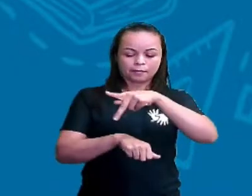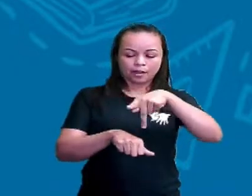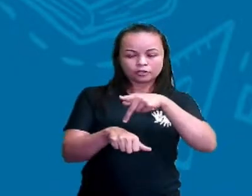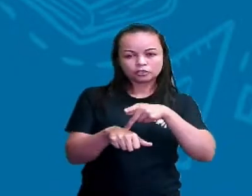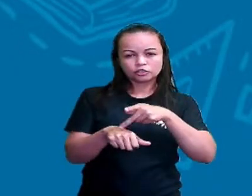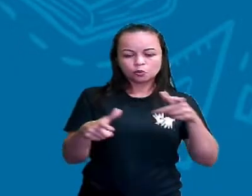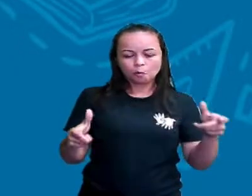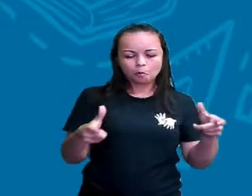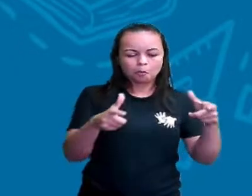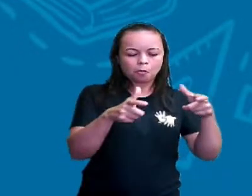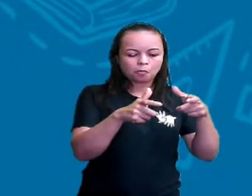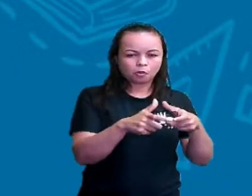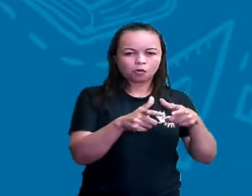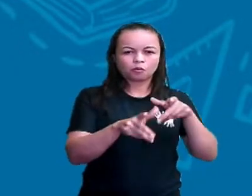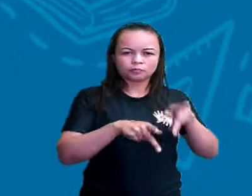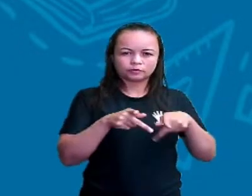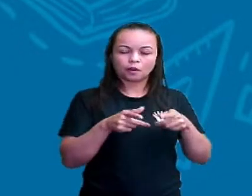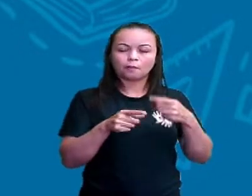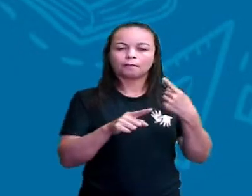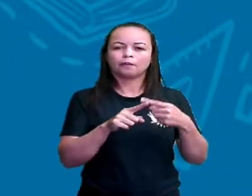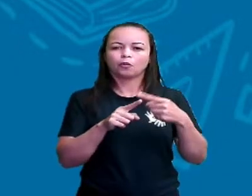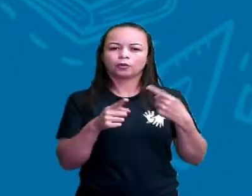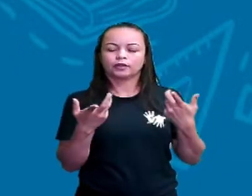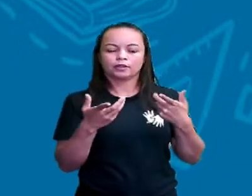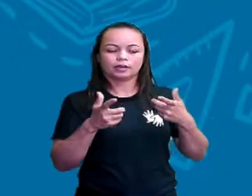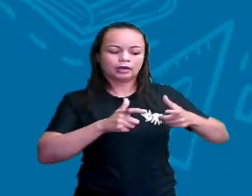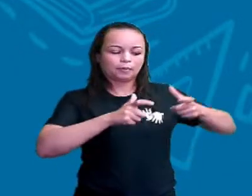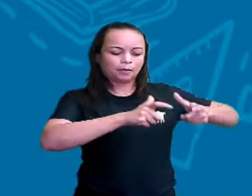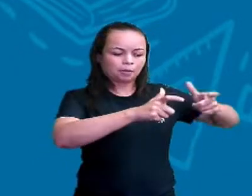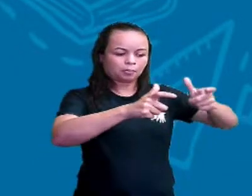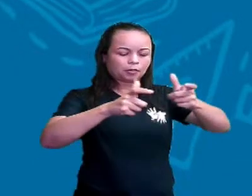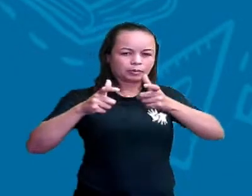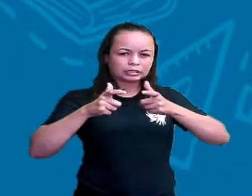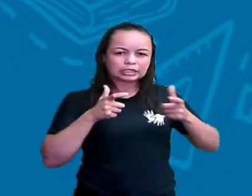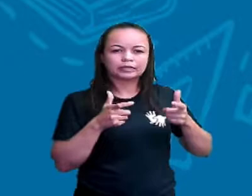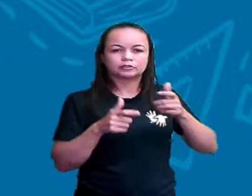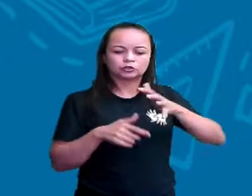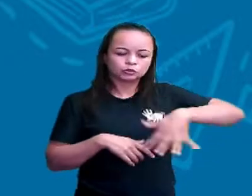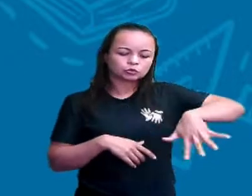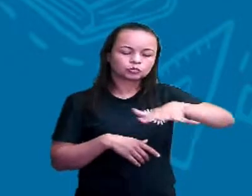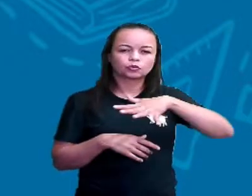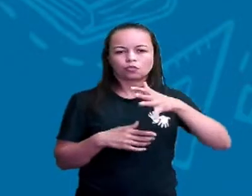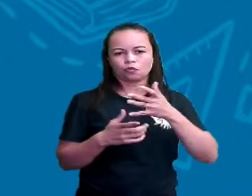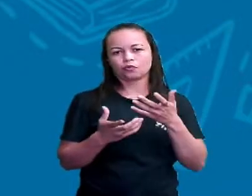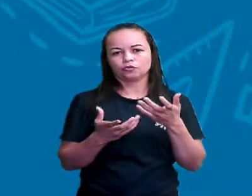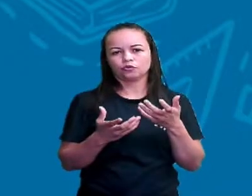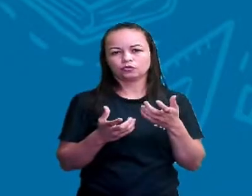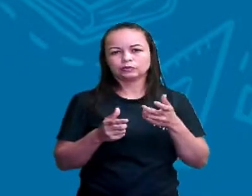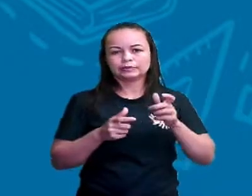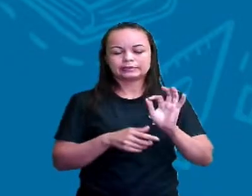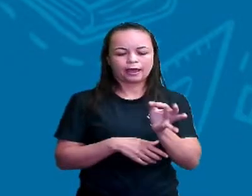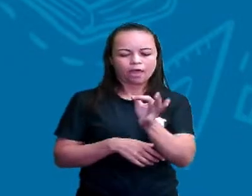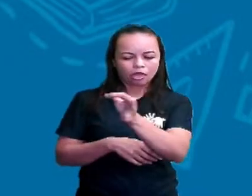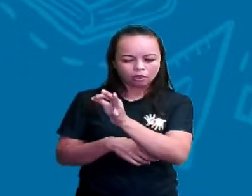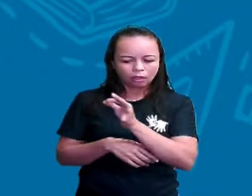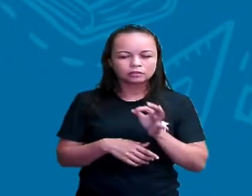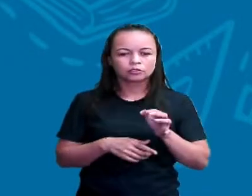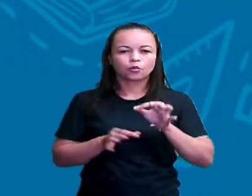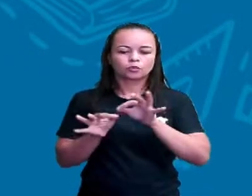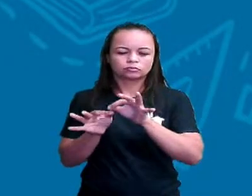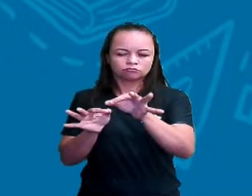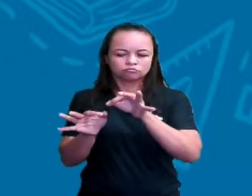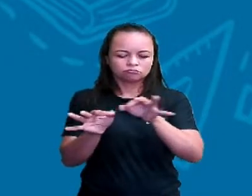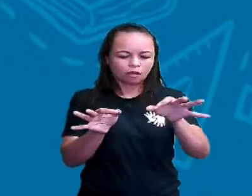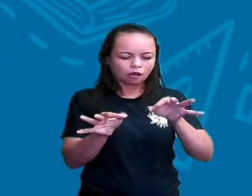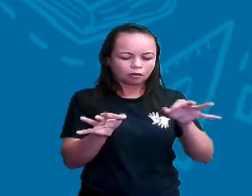a população ela não está distribuída corretamente em todo o seu território. A gente tem um país enorme, né, de tamanho